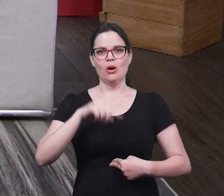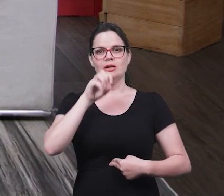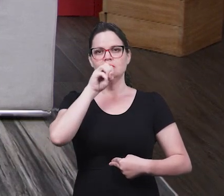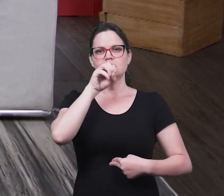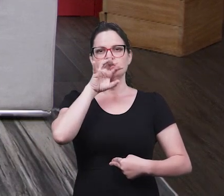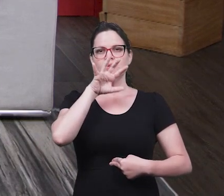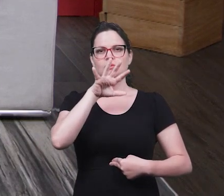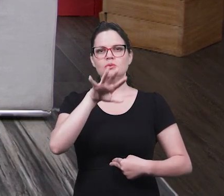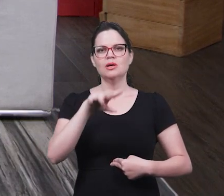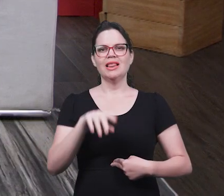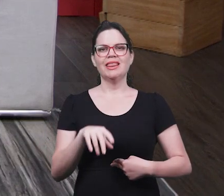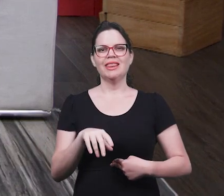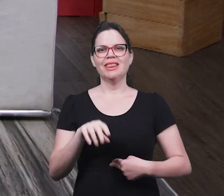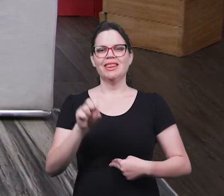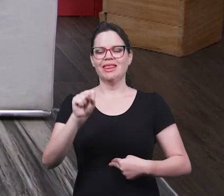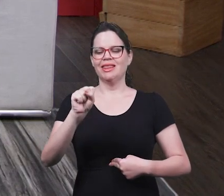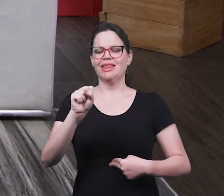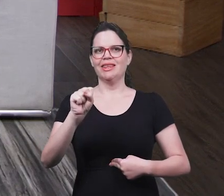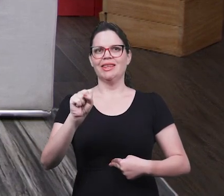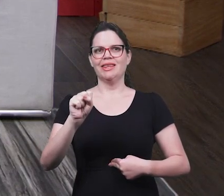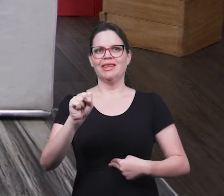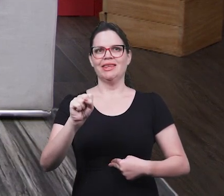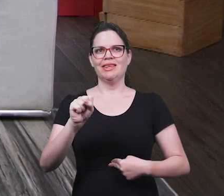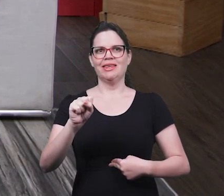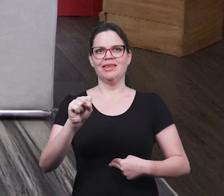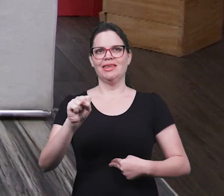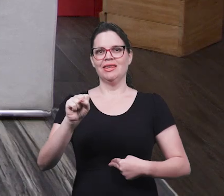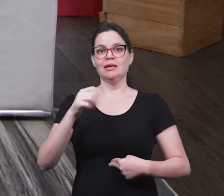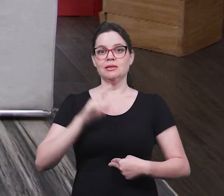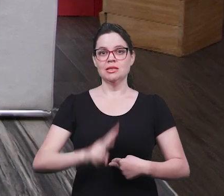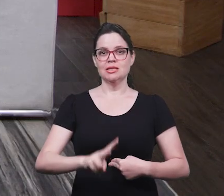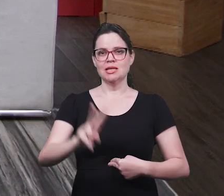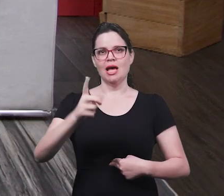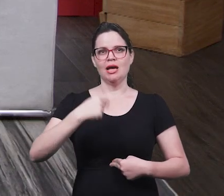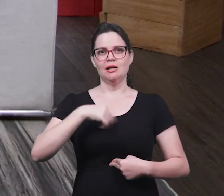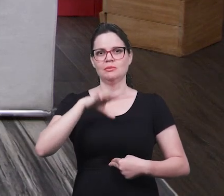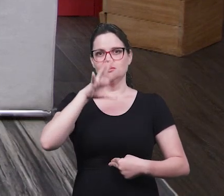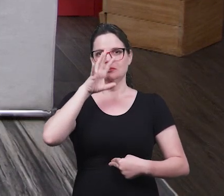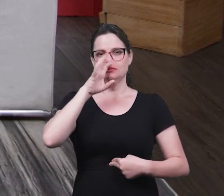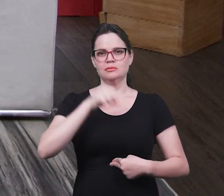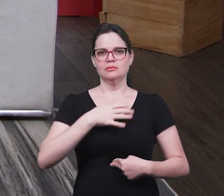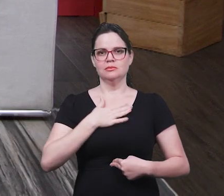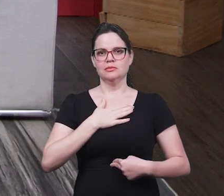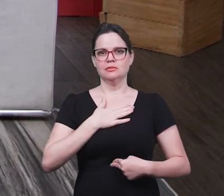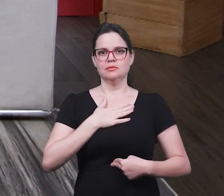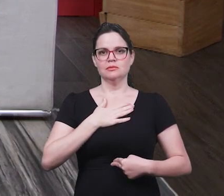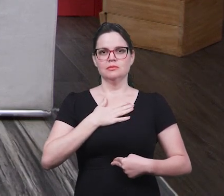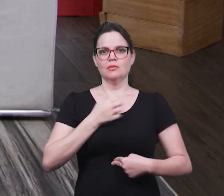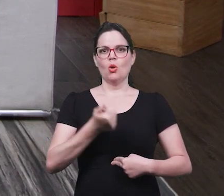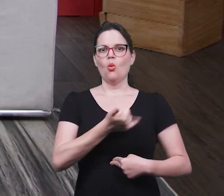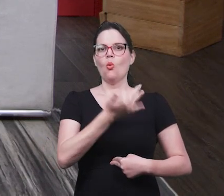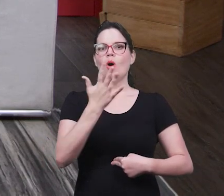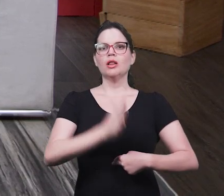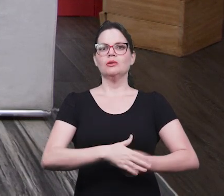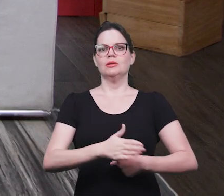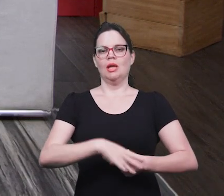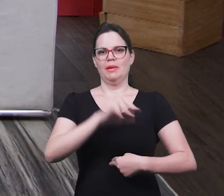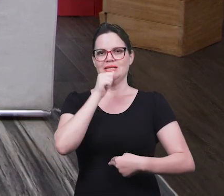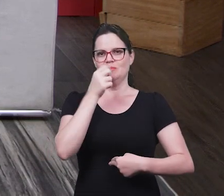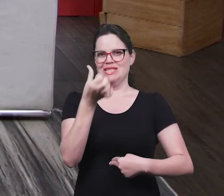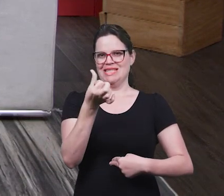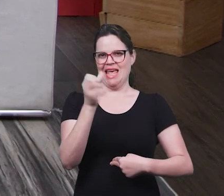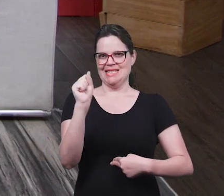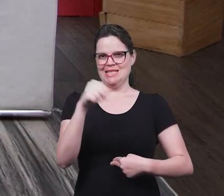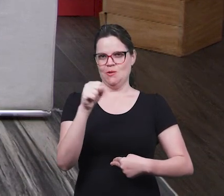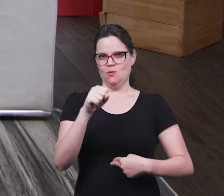Quando soltar esse S, ela pode ir a cada vez que ela inspirar, aumentando esse tempo. Aí eu consegui